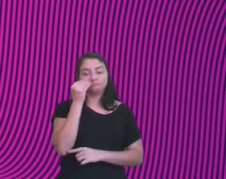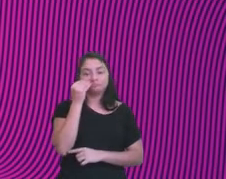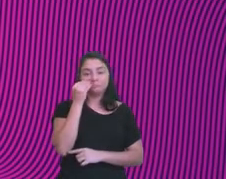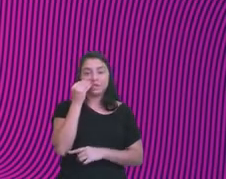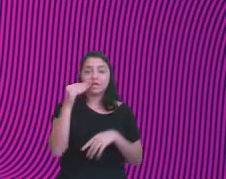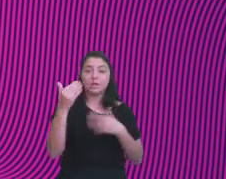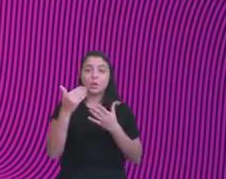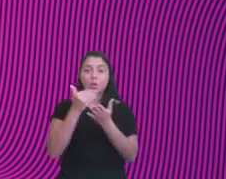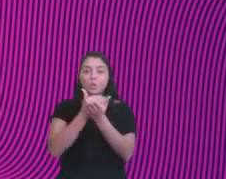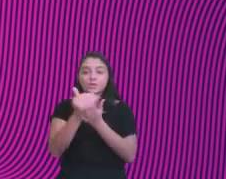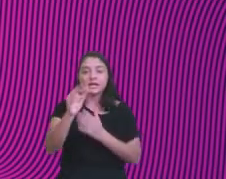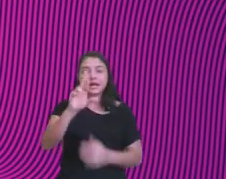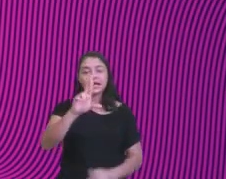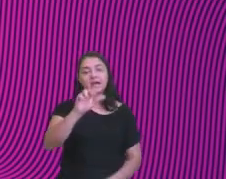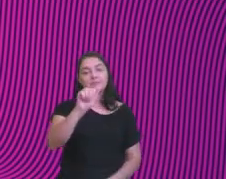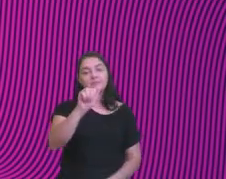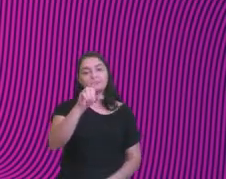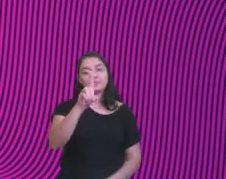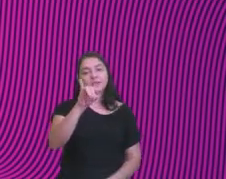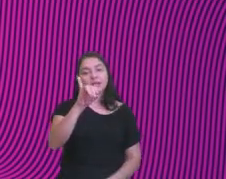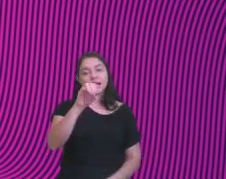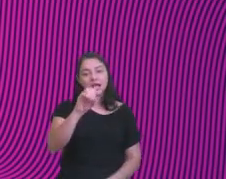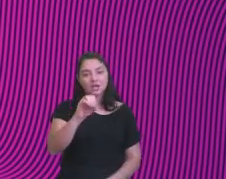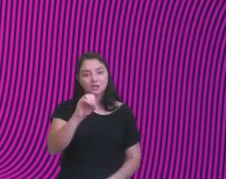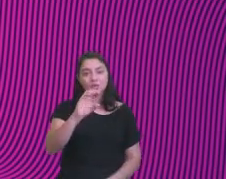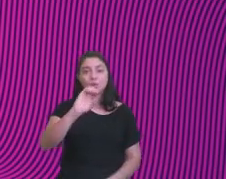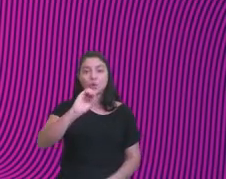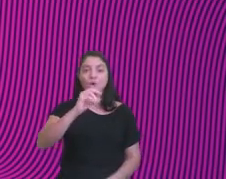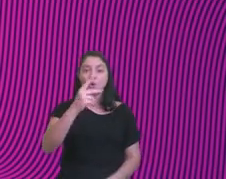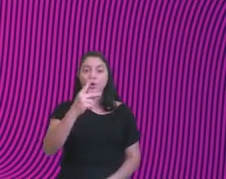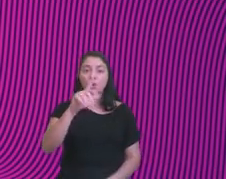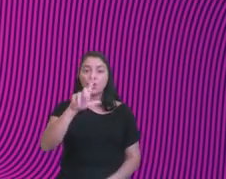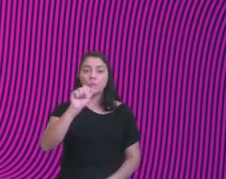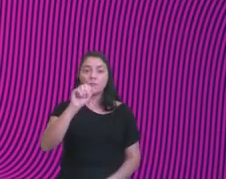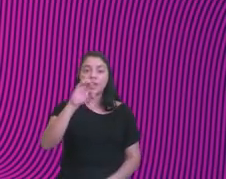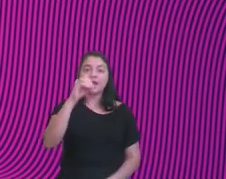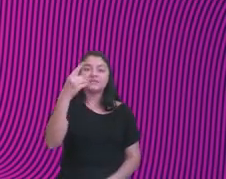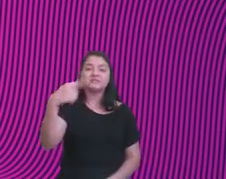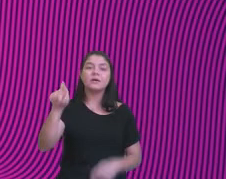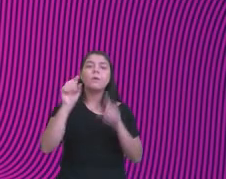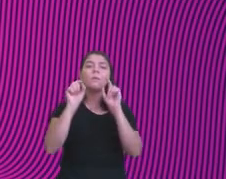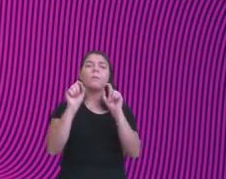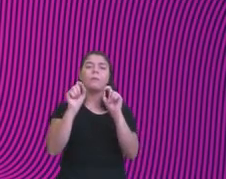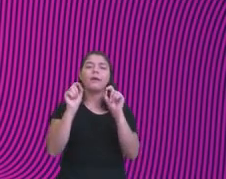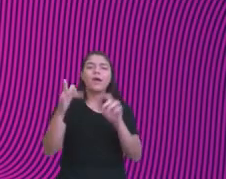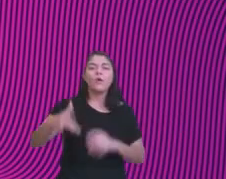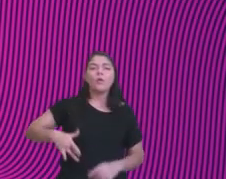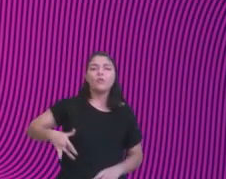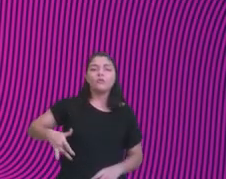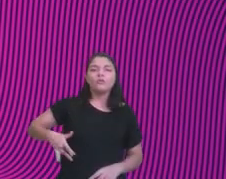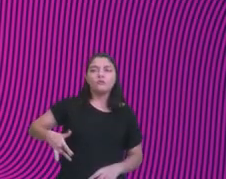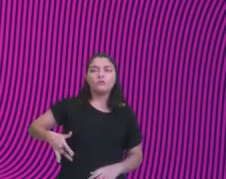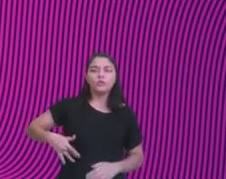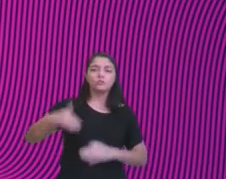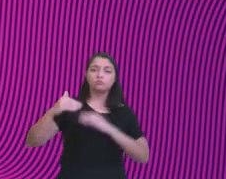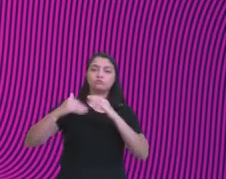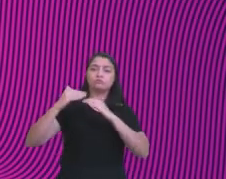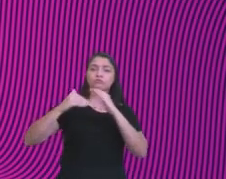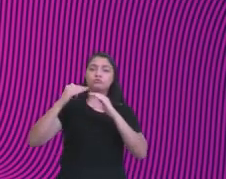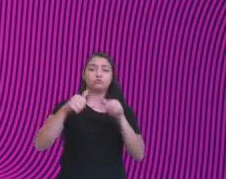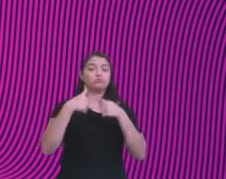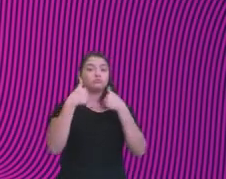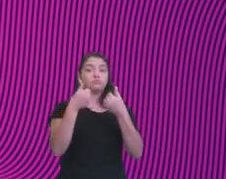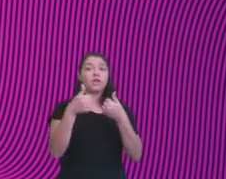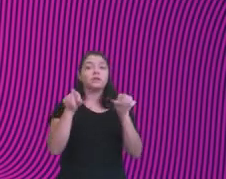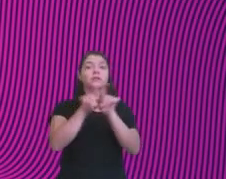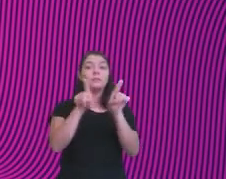a radioablação, que foi falada para o fígado, se viável, né, com aquilo que o André já levantou aí, de